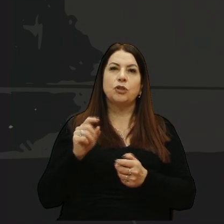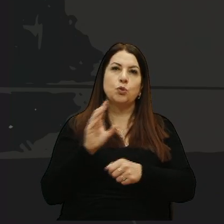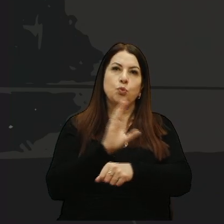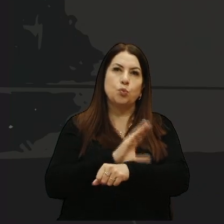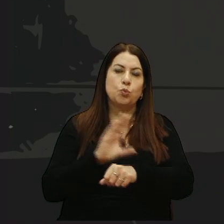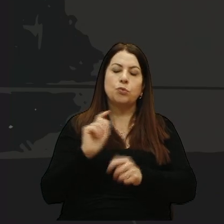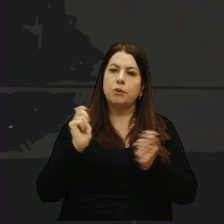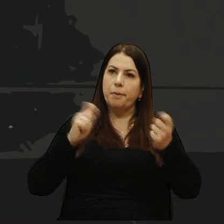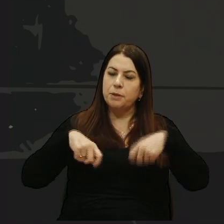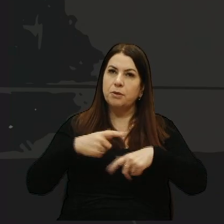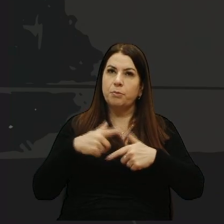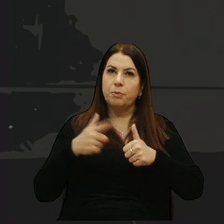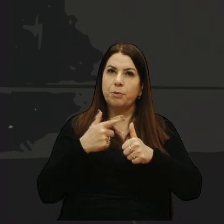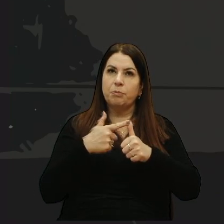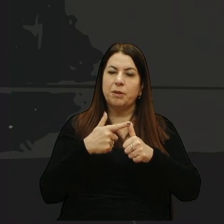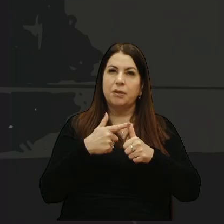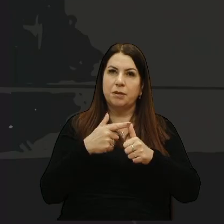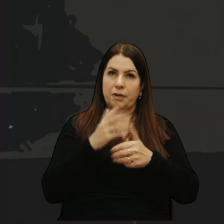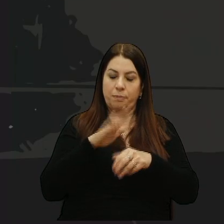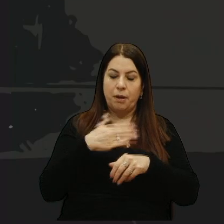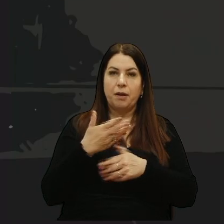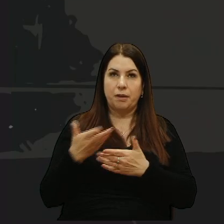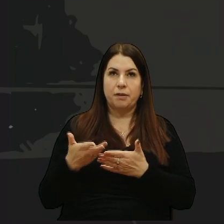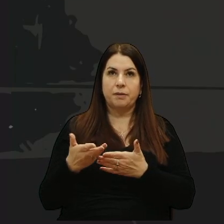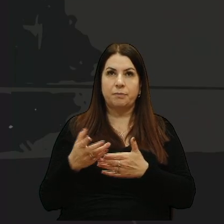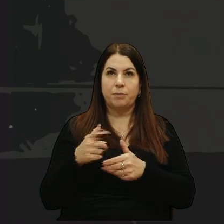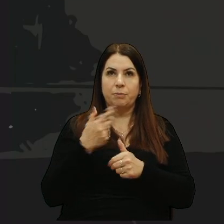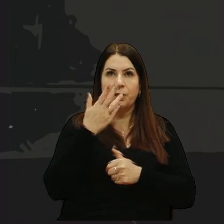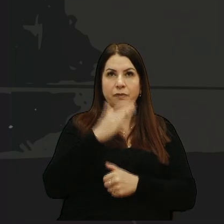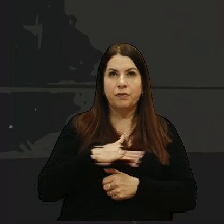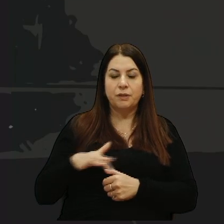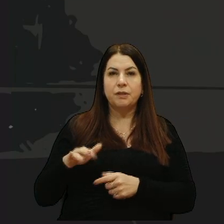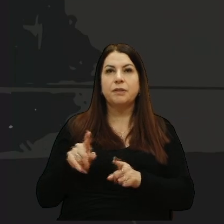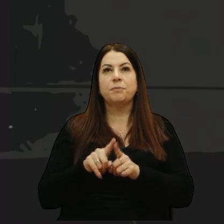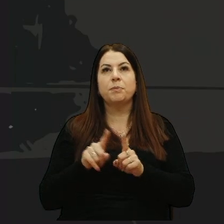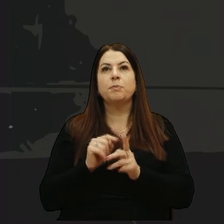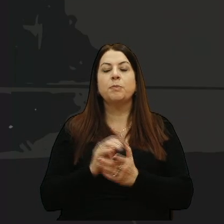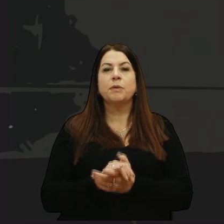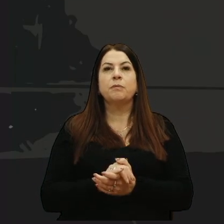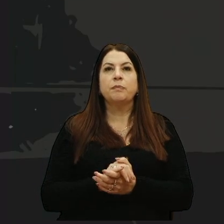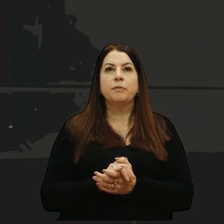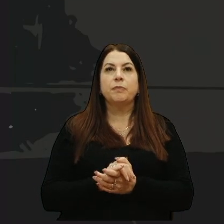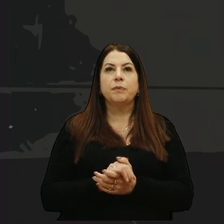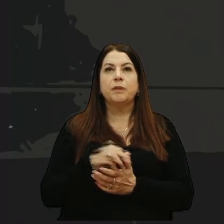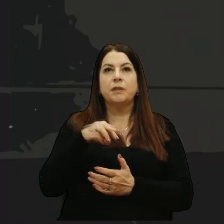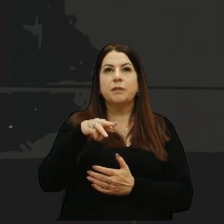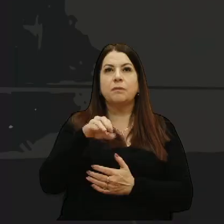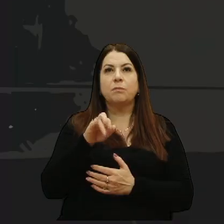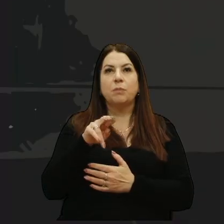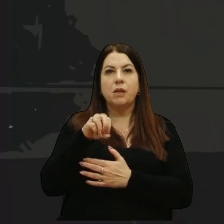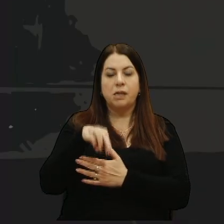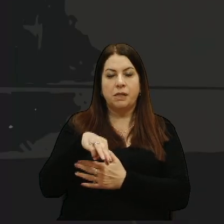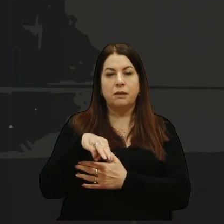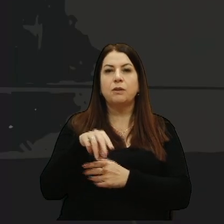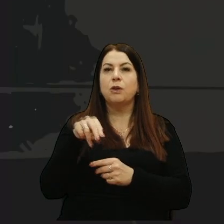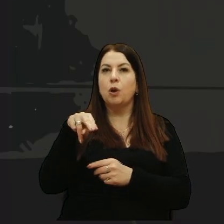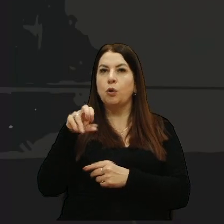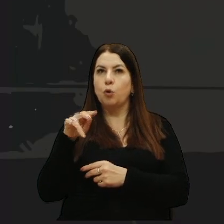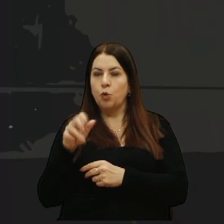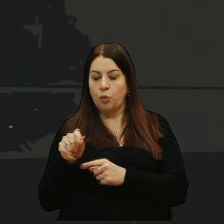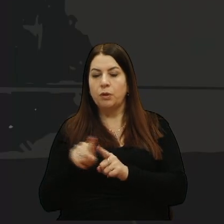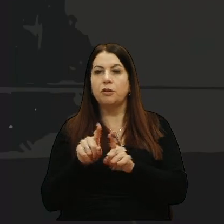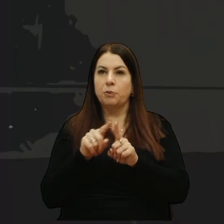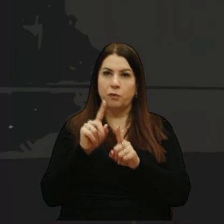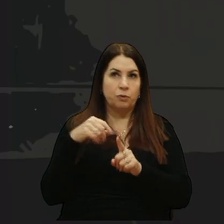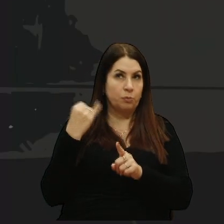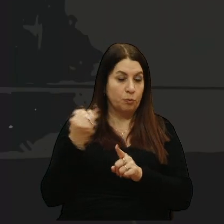capacitação para a primeira, mais capacitações na primeira infância, inclusive foi a Miriam Nora que comentou isso, quanto isso